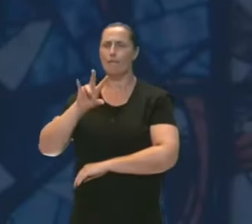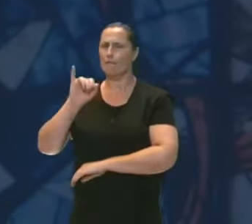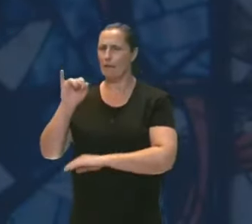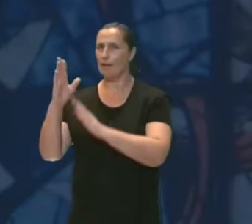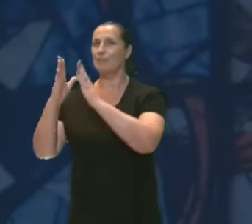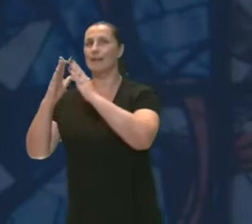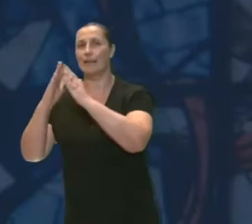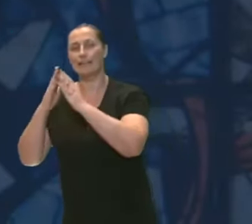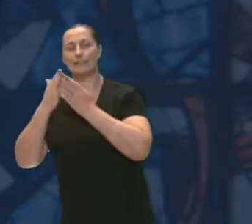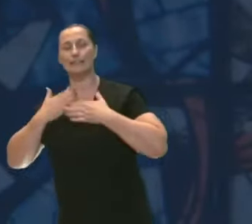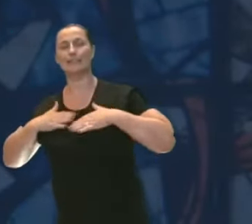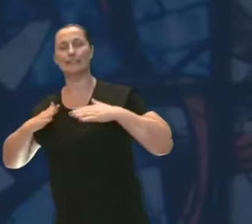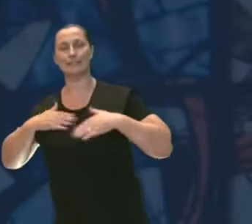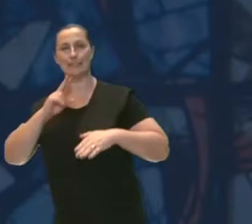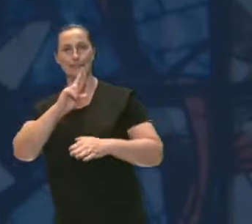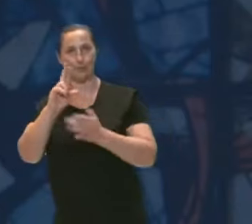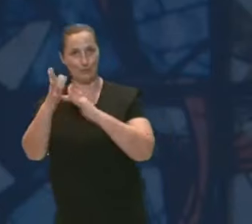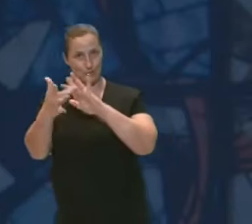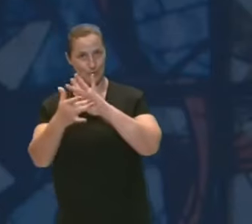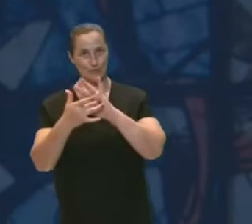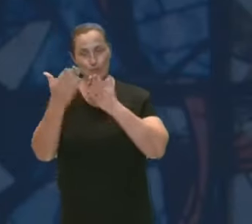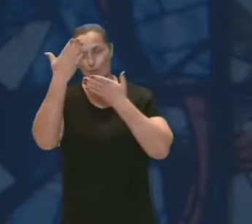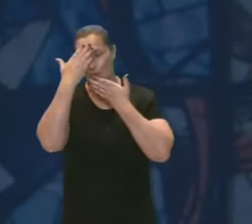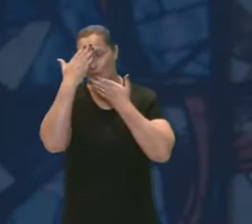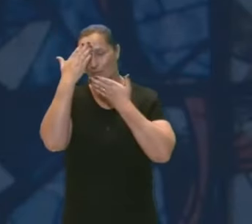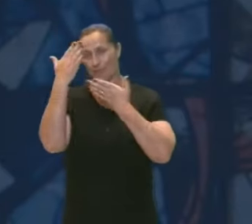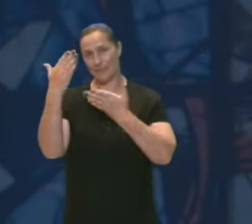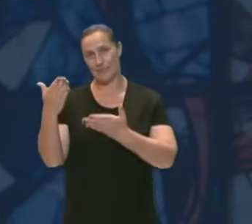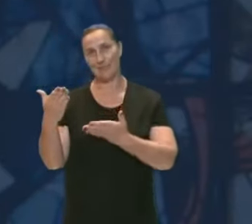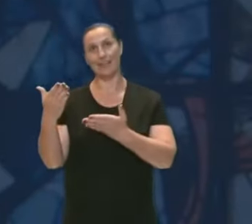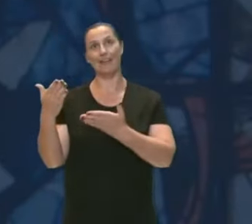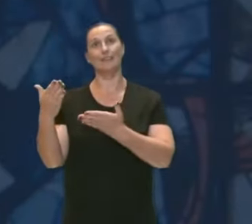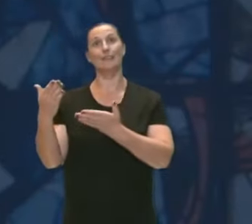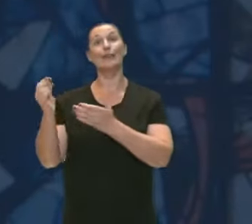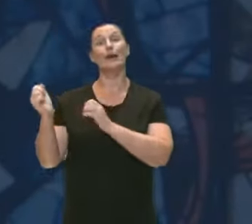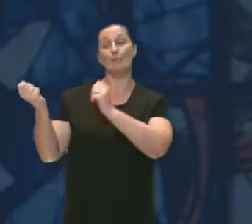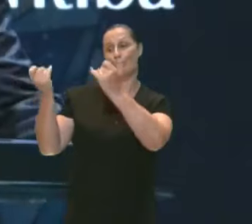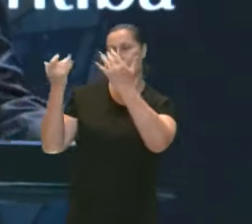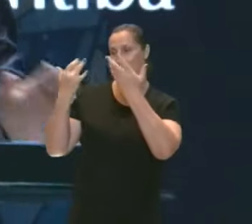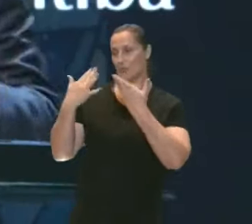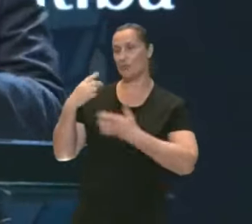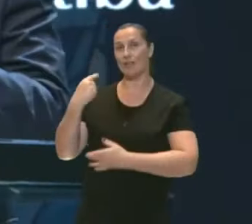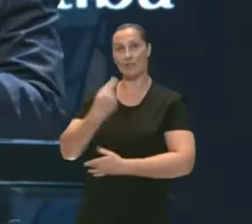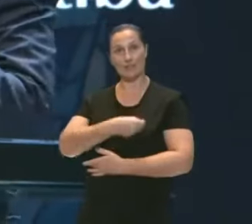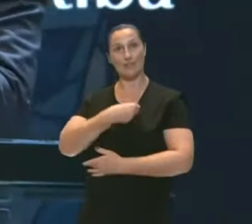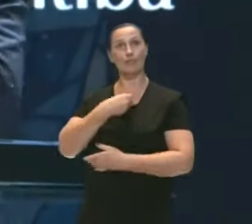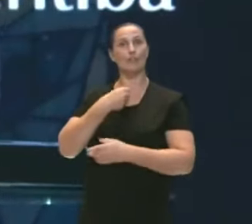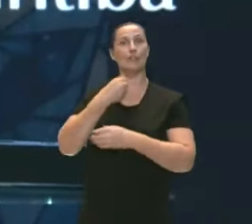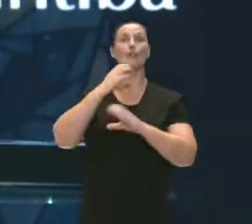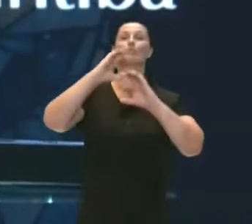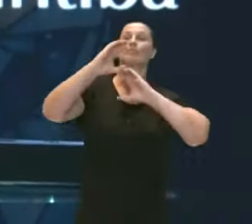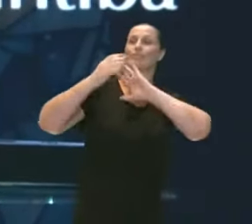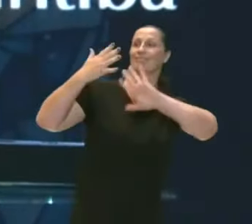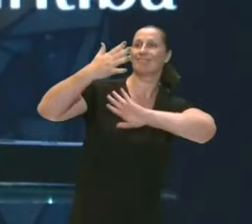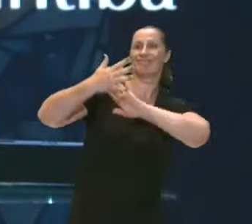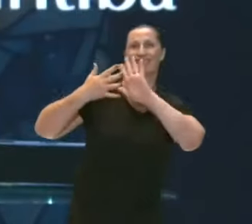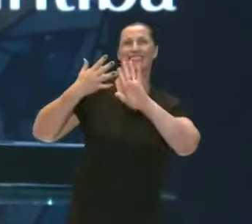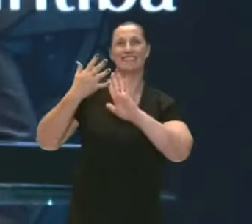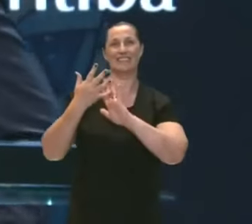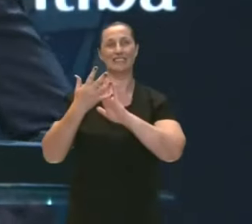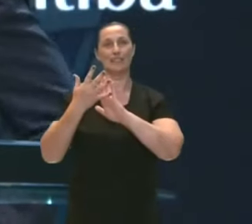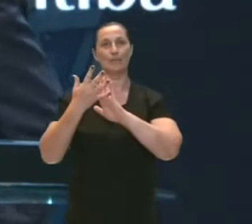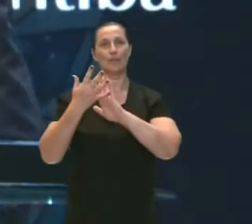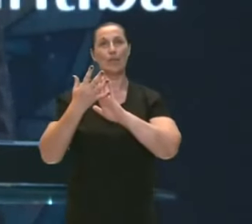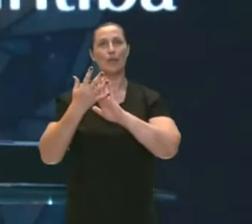de Jesus, viu, querido? Muito, muito obrigado por nos abençoar aqui mais uma vez. E por todas essas razões, nós